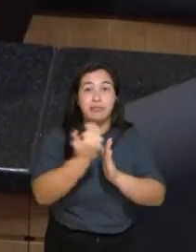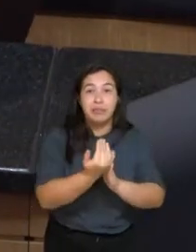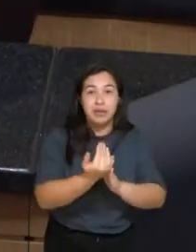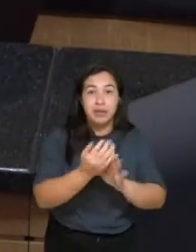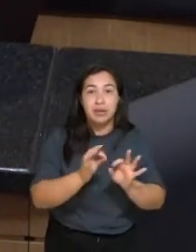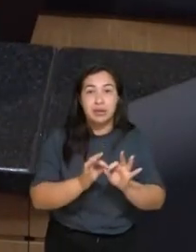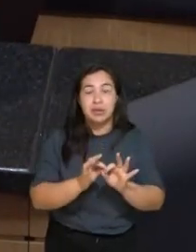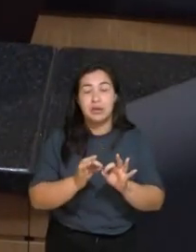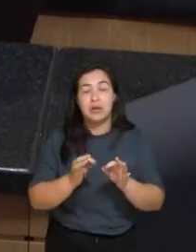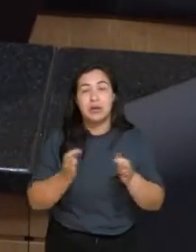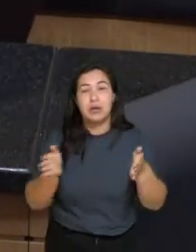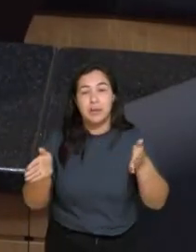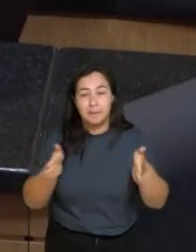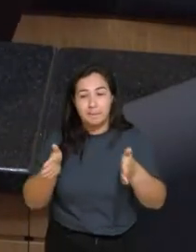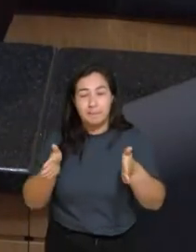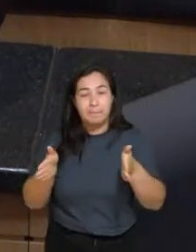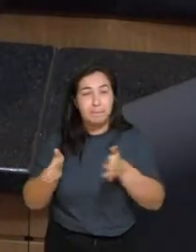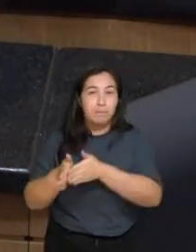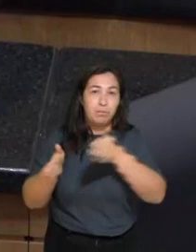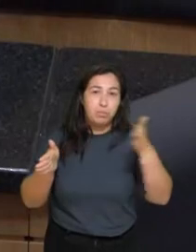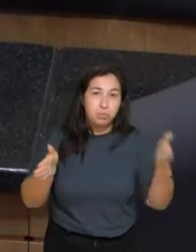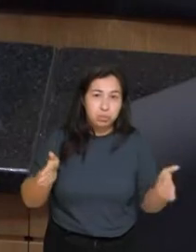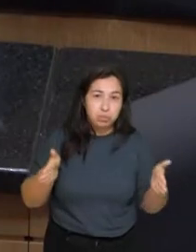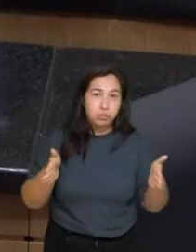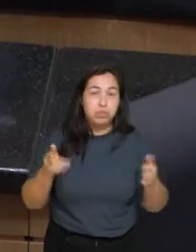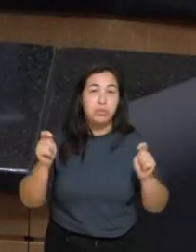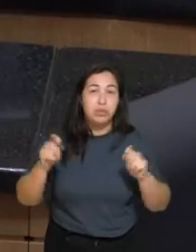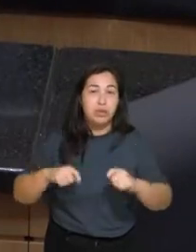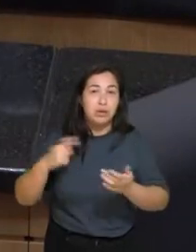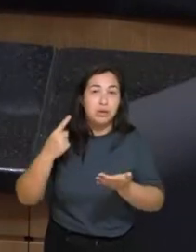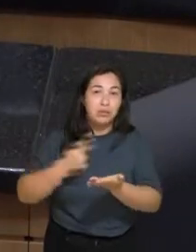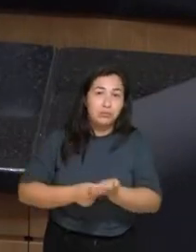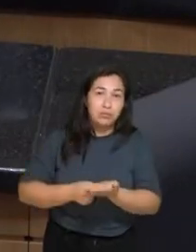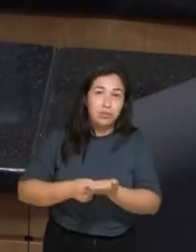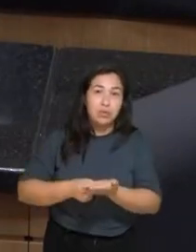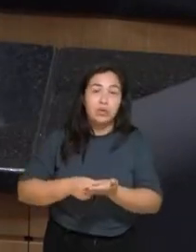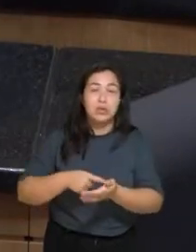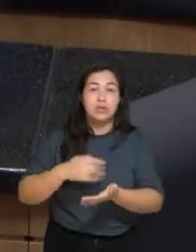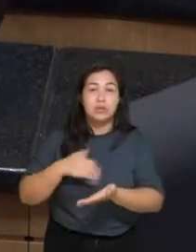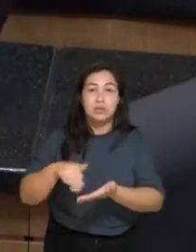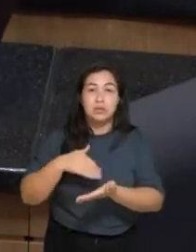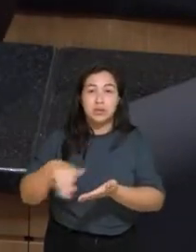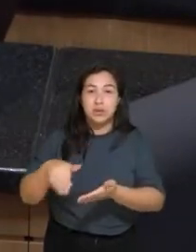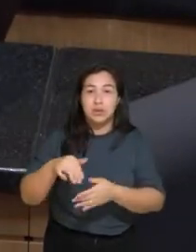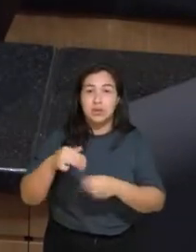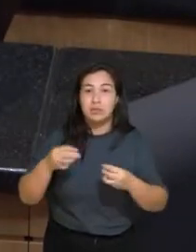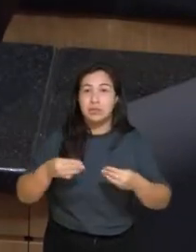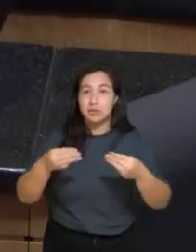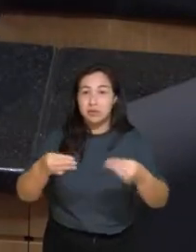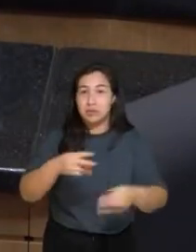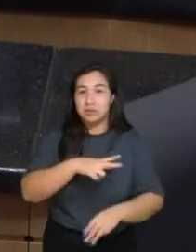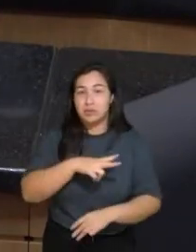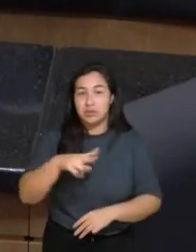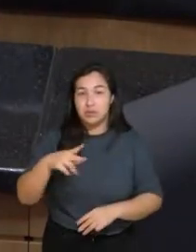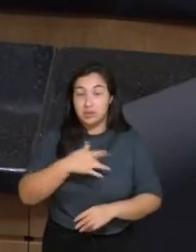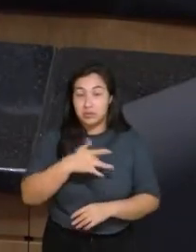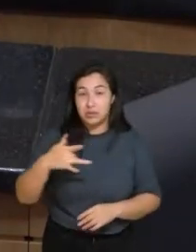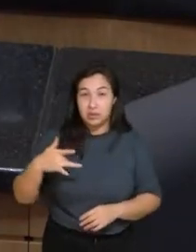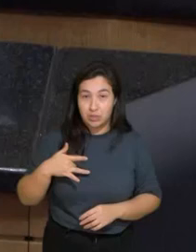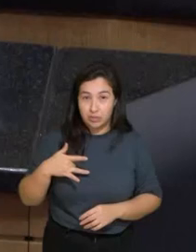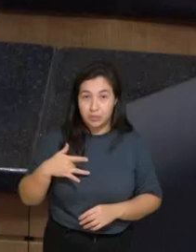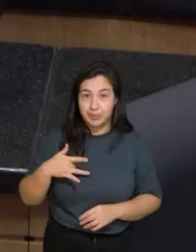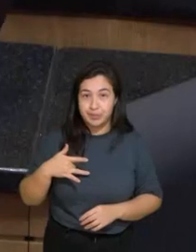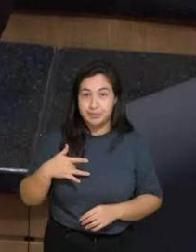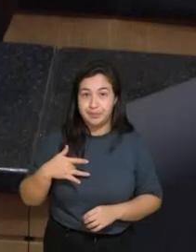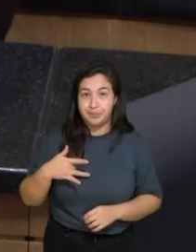hospitais possam conveniar com a Secretaria de Estado de Saúde, também com o Ministério da Saúde, e com isso